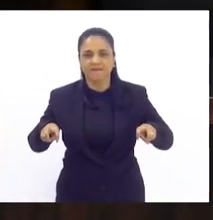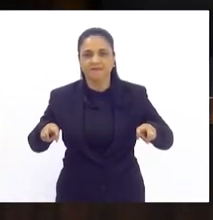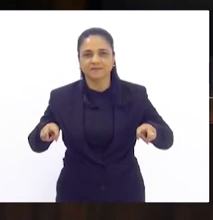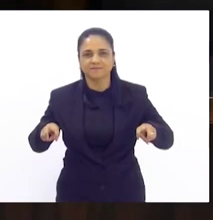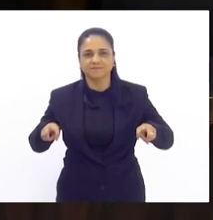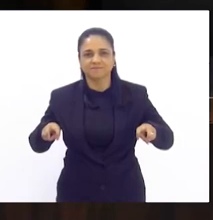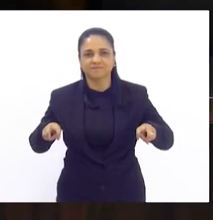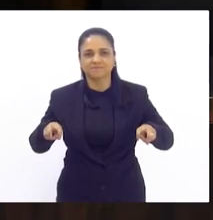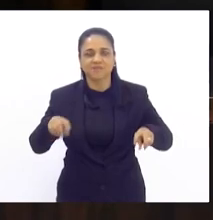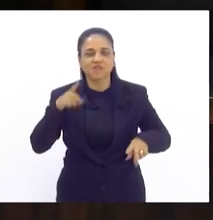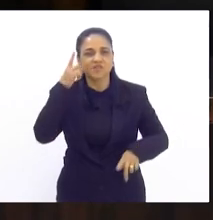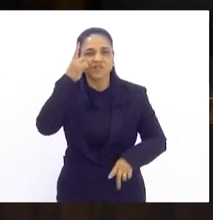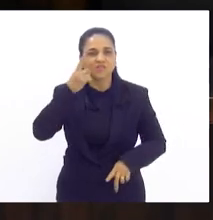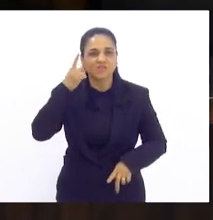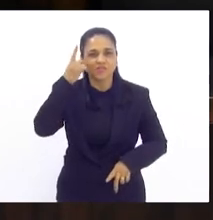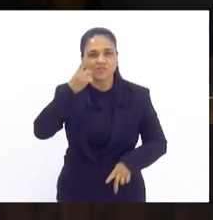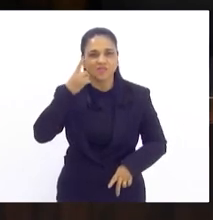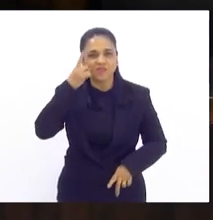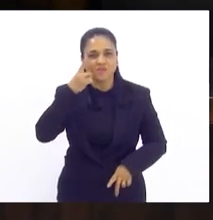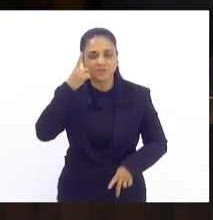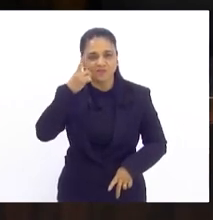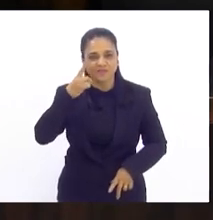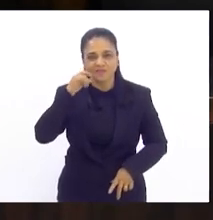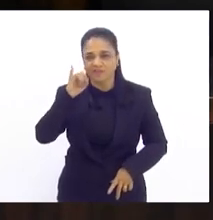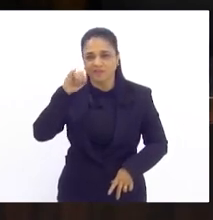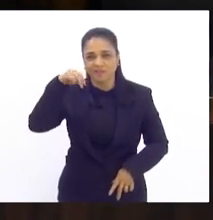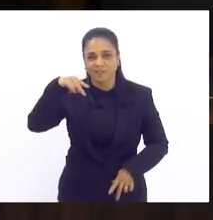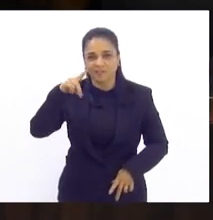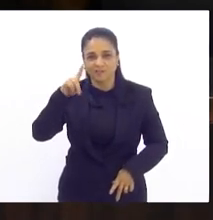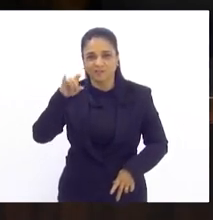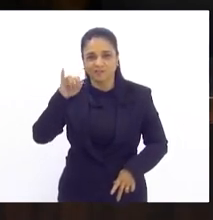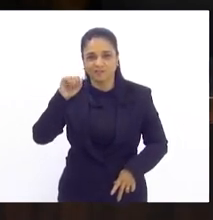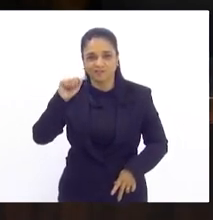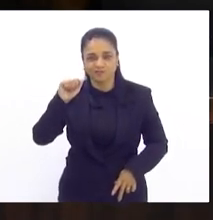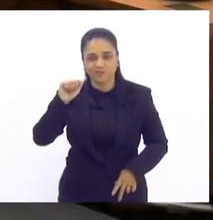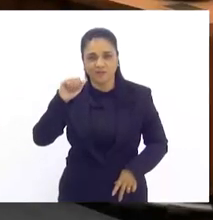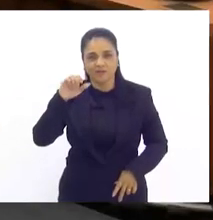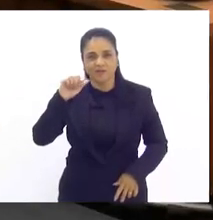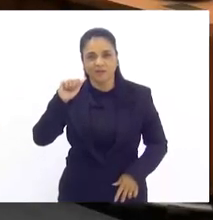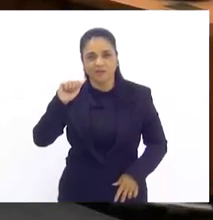nossa nobre deputada Índia Armelau.